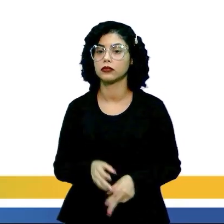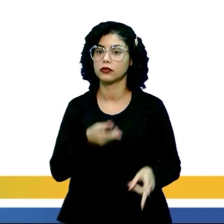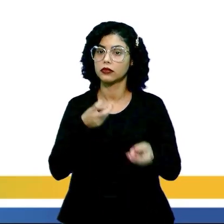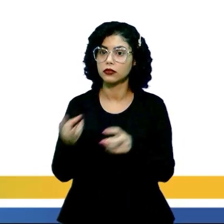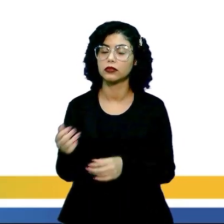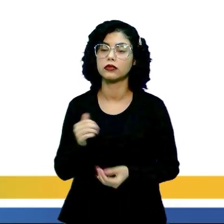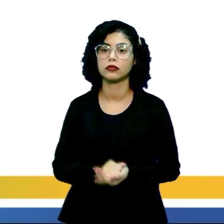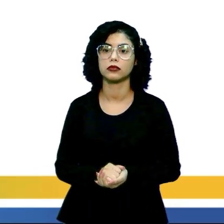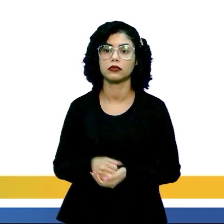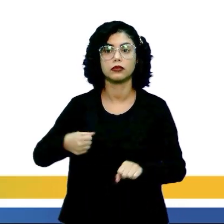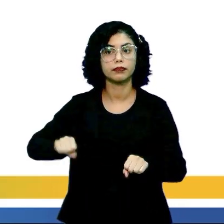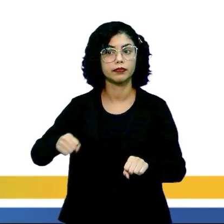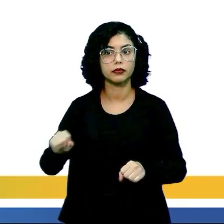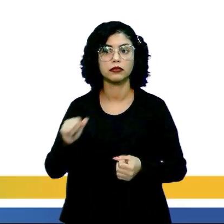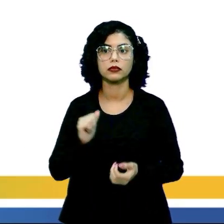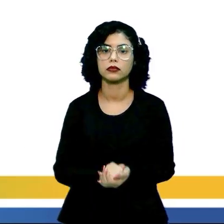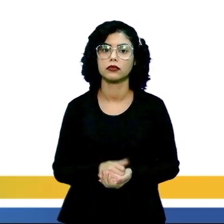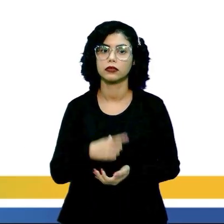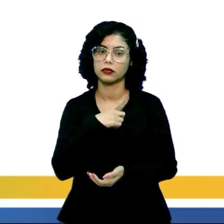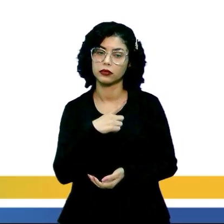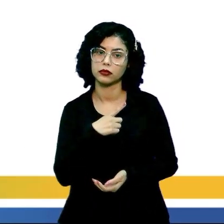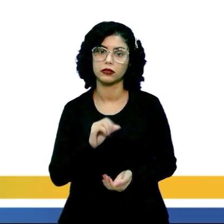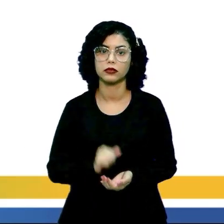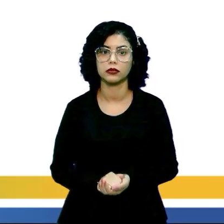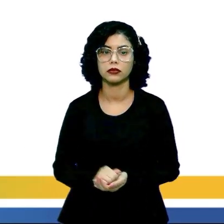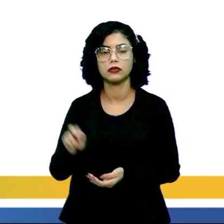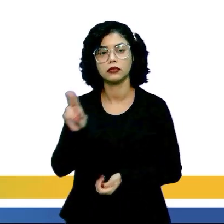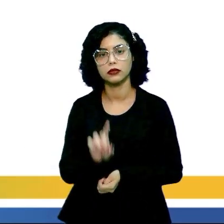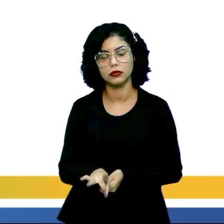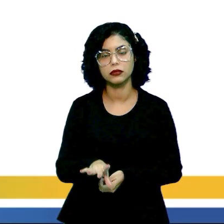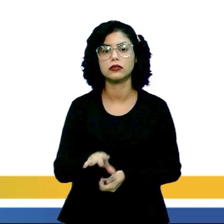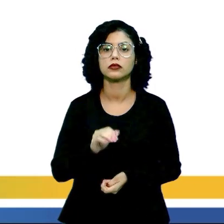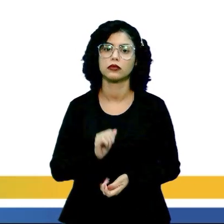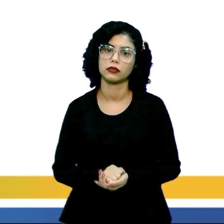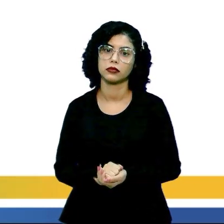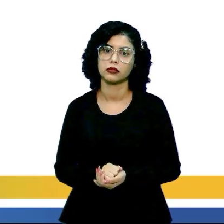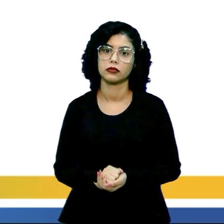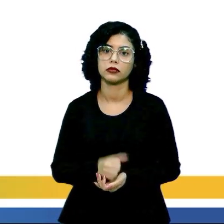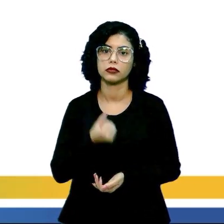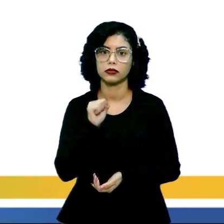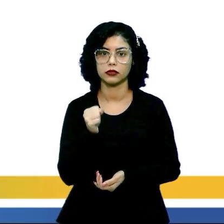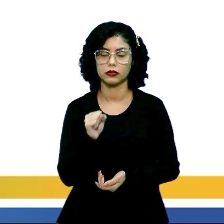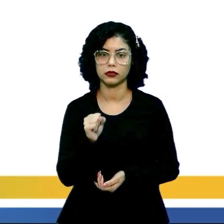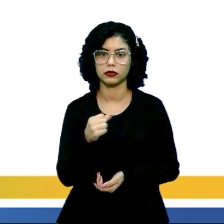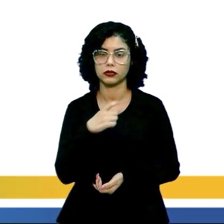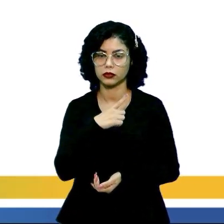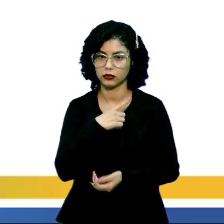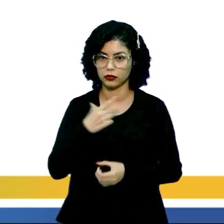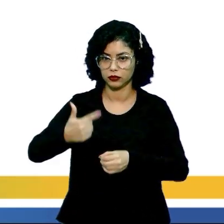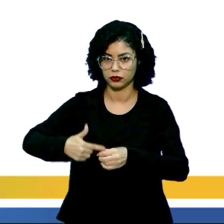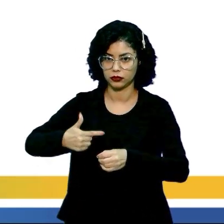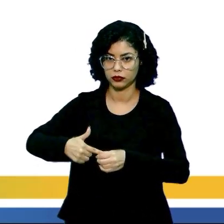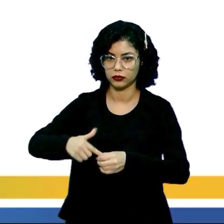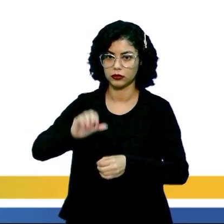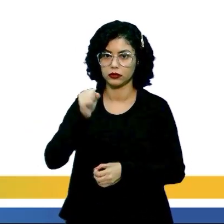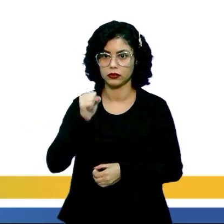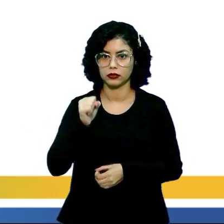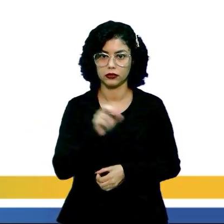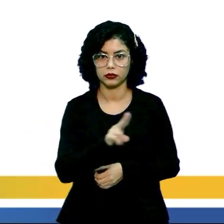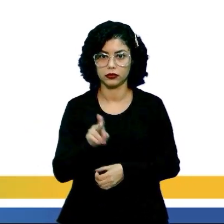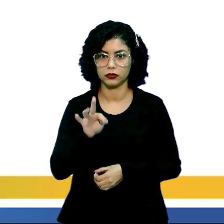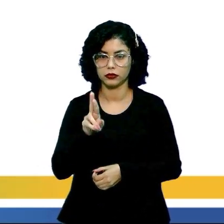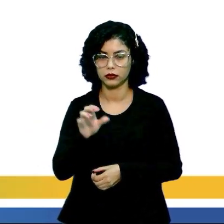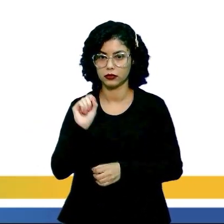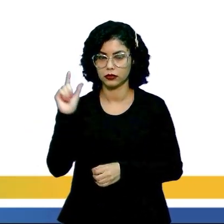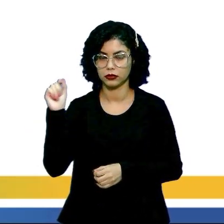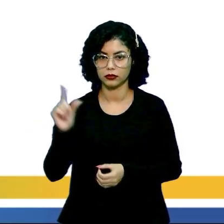observou que no trajeto da viagem, o último posto disponível para reabastecimento, chamado